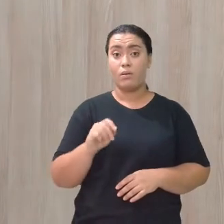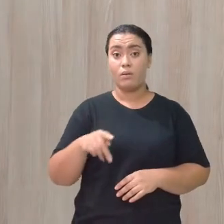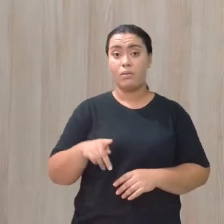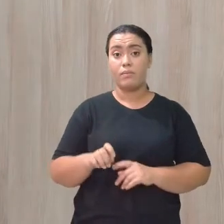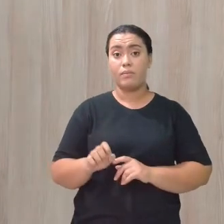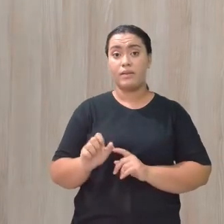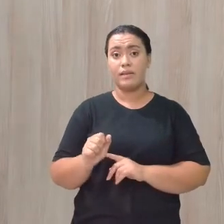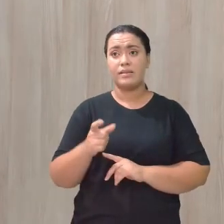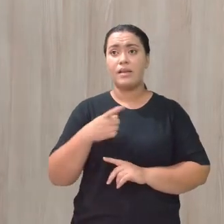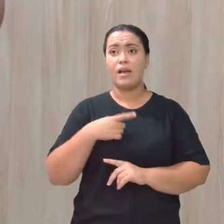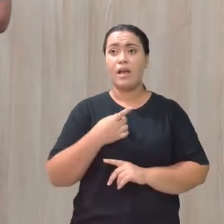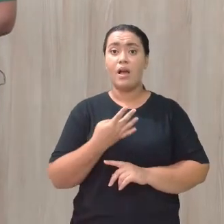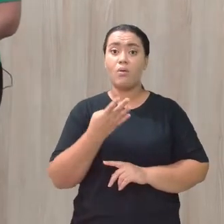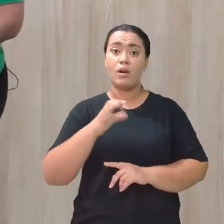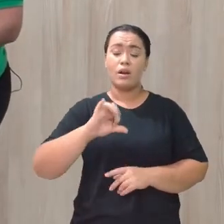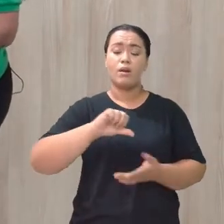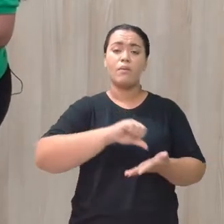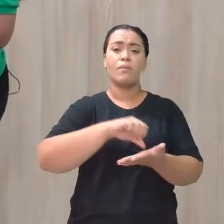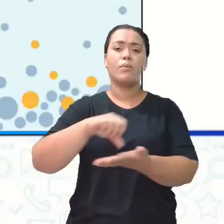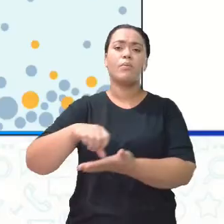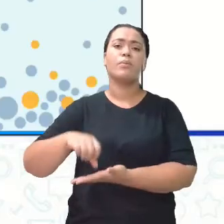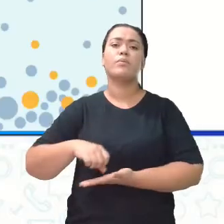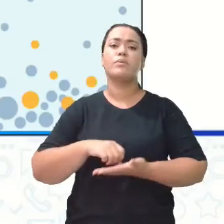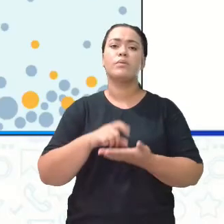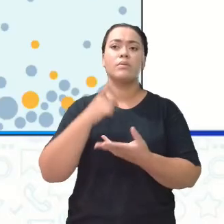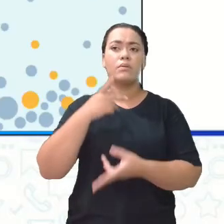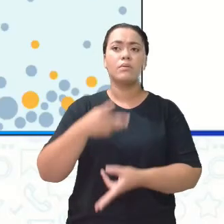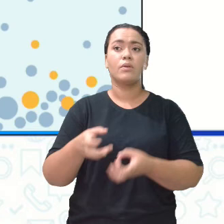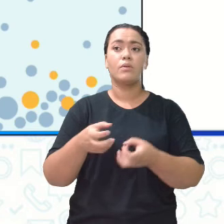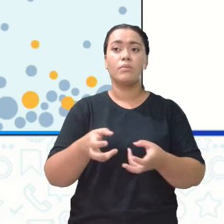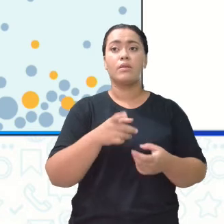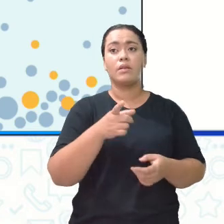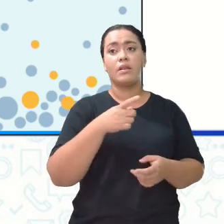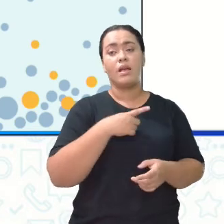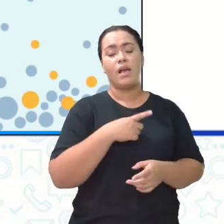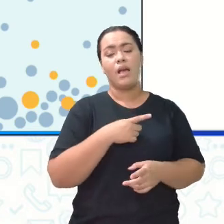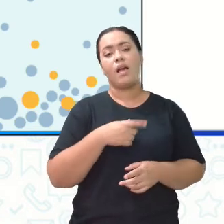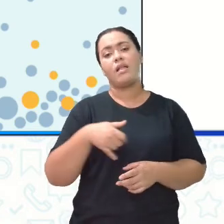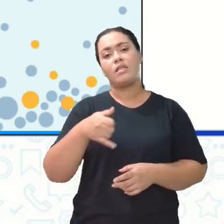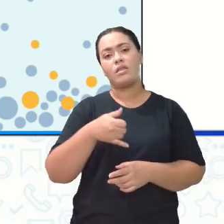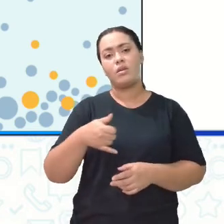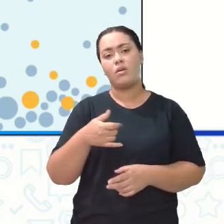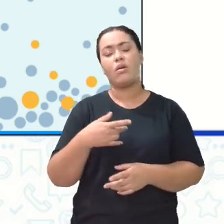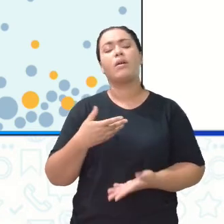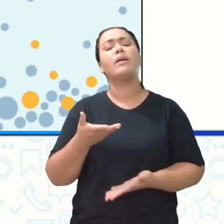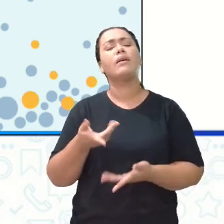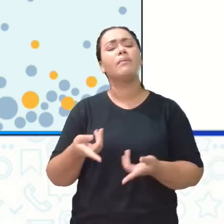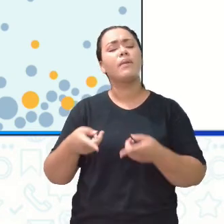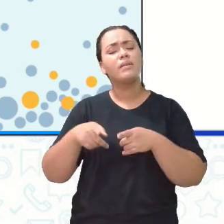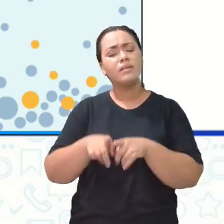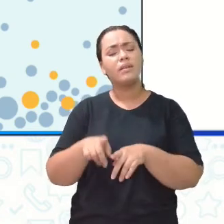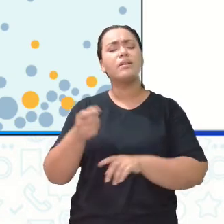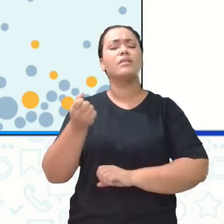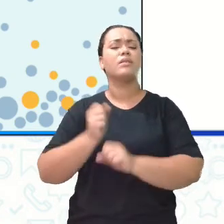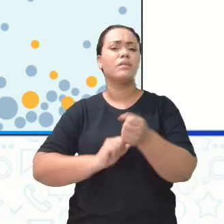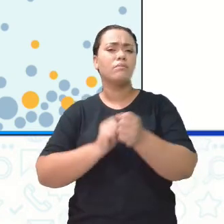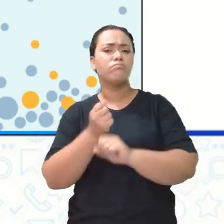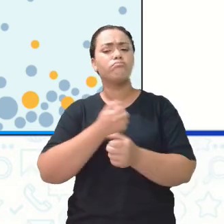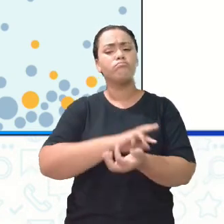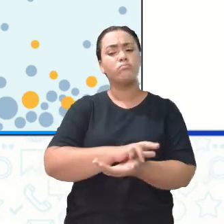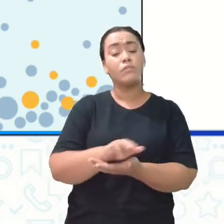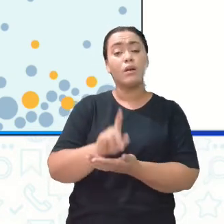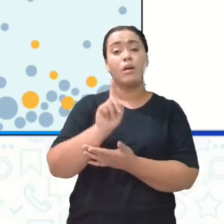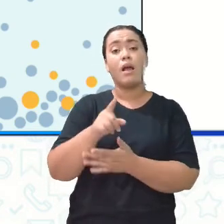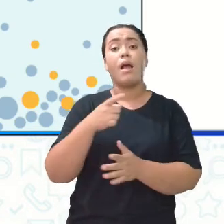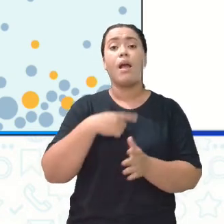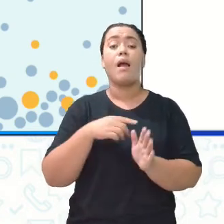49 ecopontos de coleta de óleo que ficam em lojas de atendimento ao cliente em parceria com a indústria ASA, através do programa Mundo